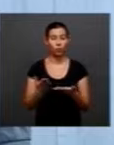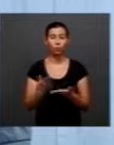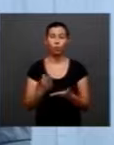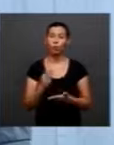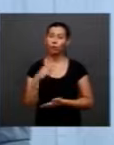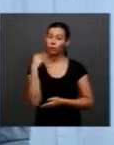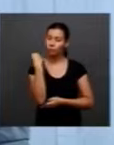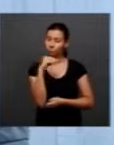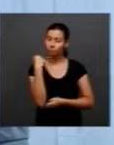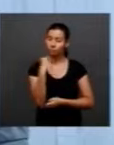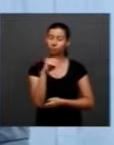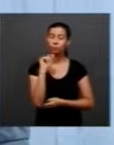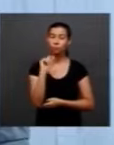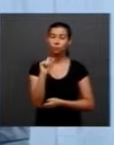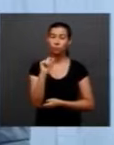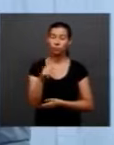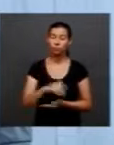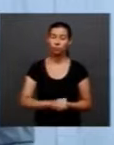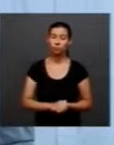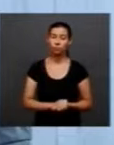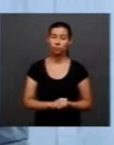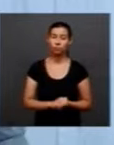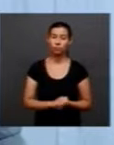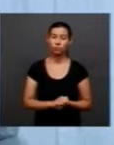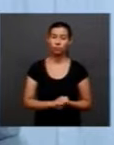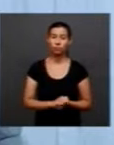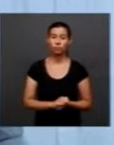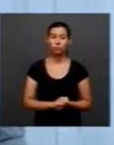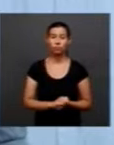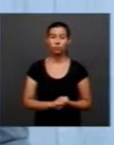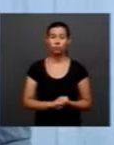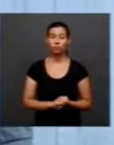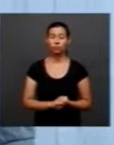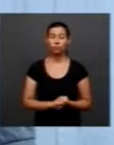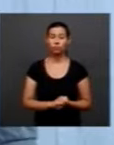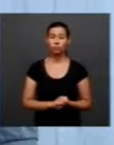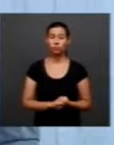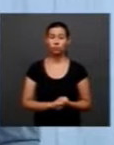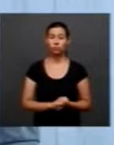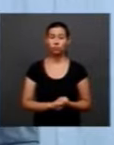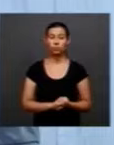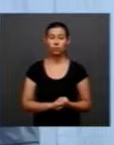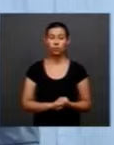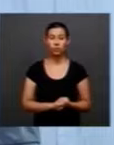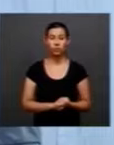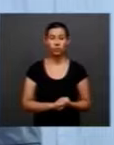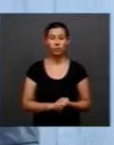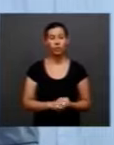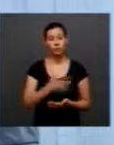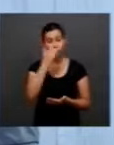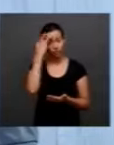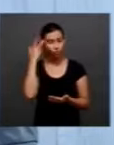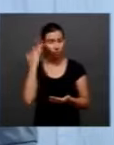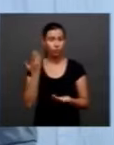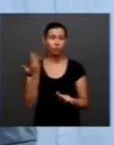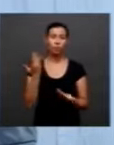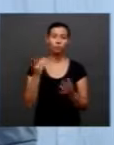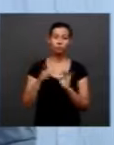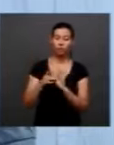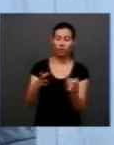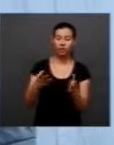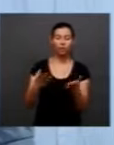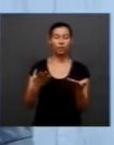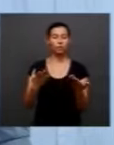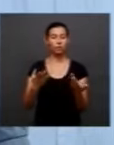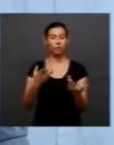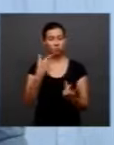que de uma maneira interessante, a conviver no meio onde não há mais a possibilidade de ocultar essas temáticas, porque elas vêm